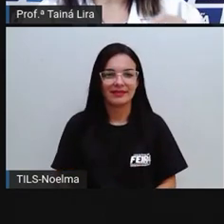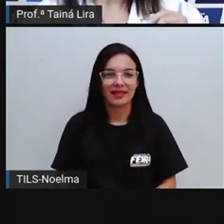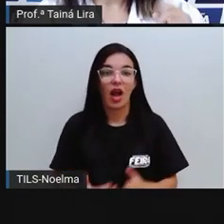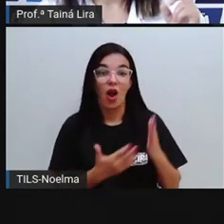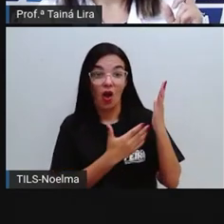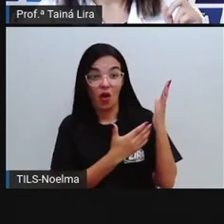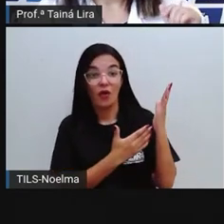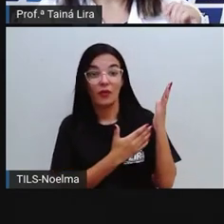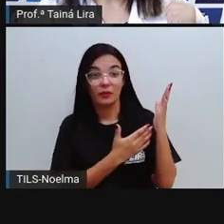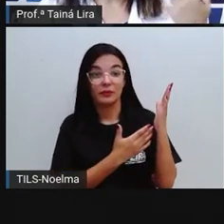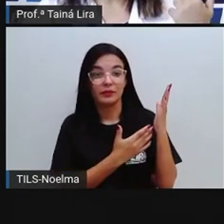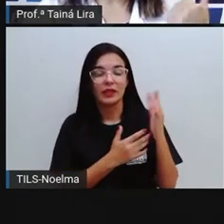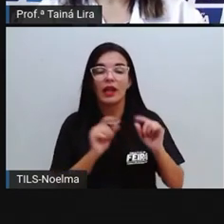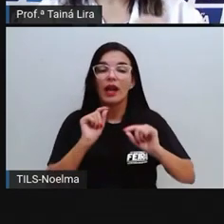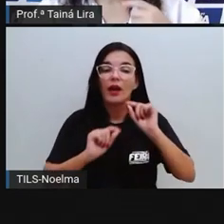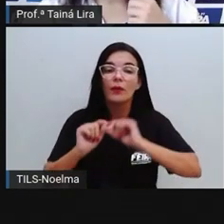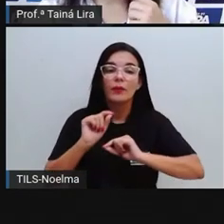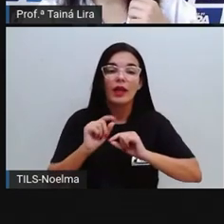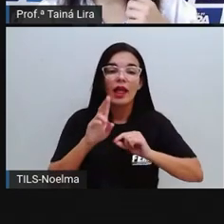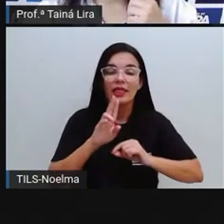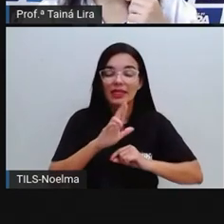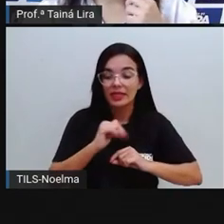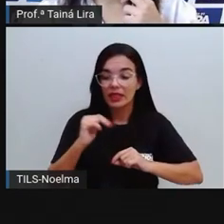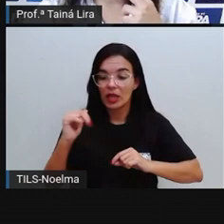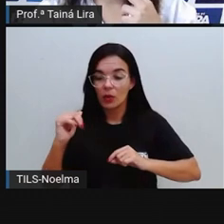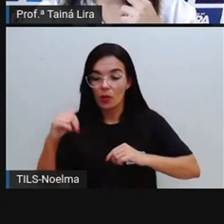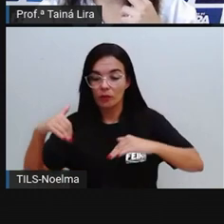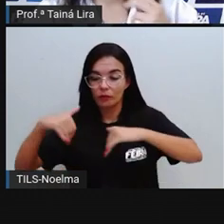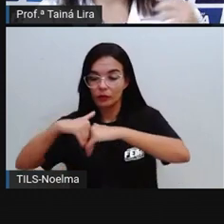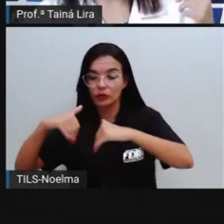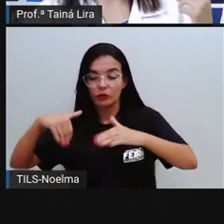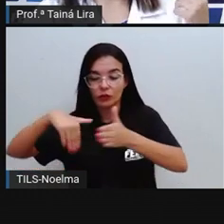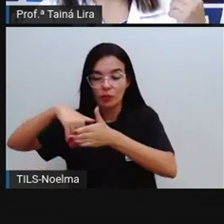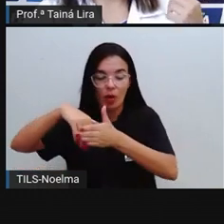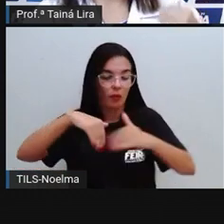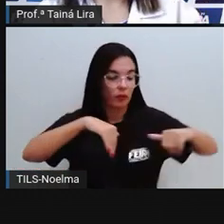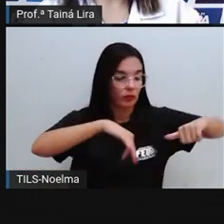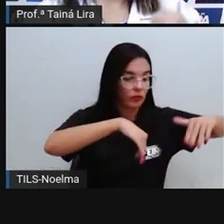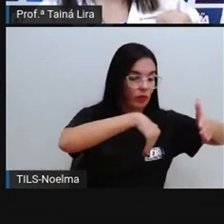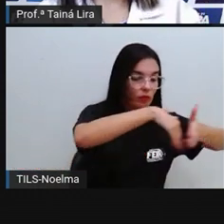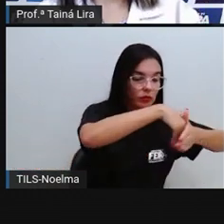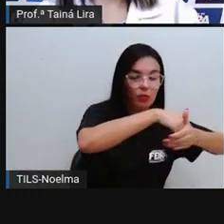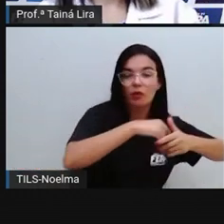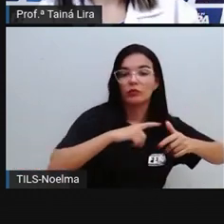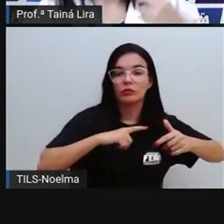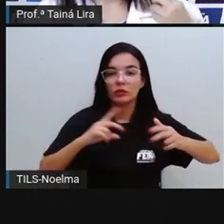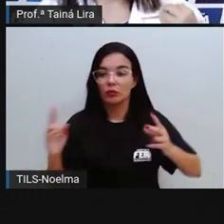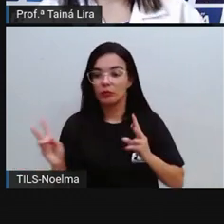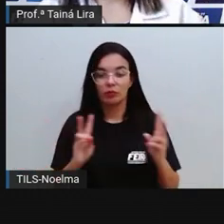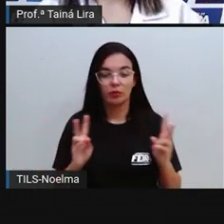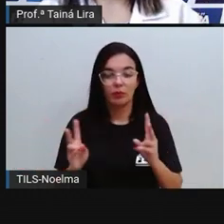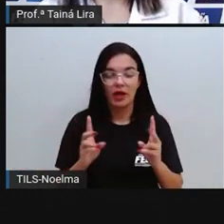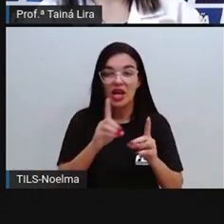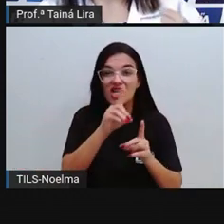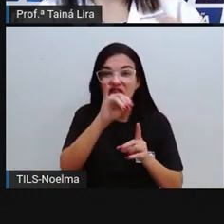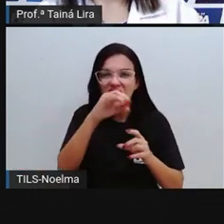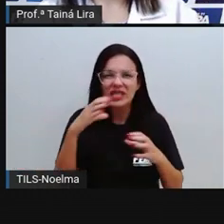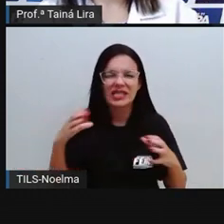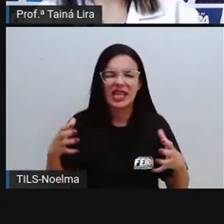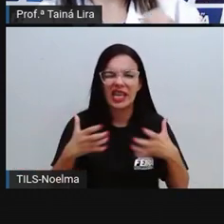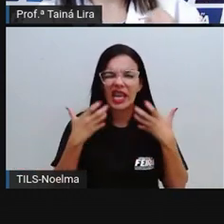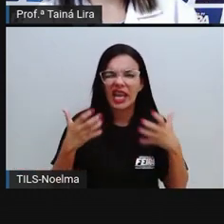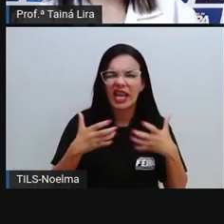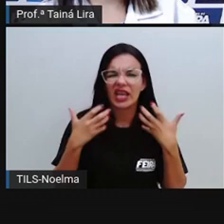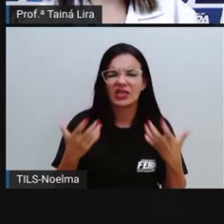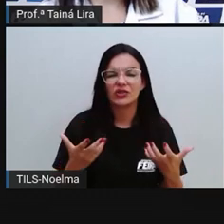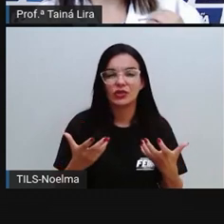Então, ó. Para que nenhum time seja prejudicado, nos dias mais quentes, é recomendado utilizar